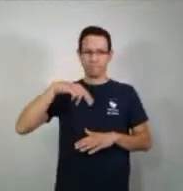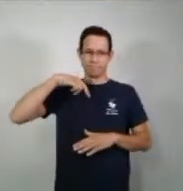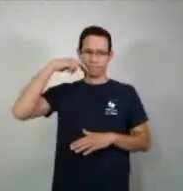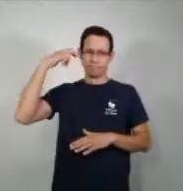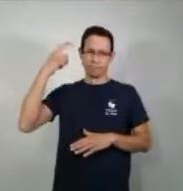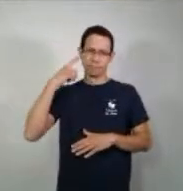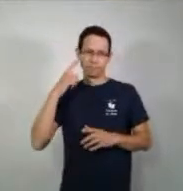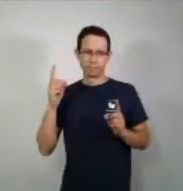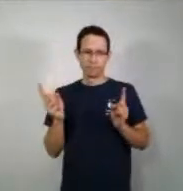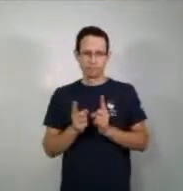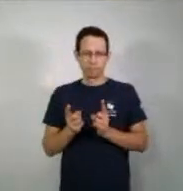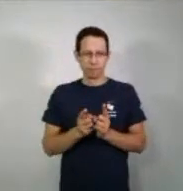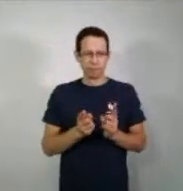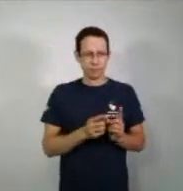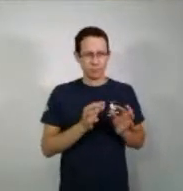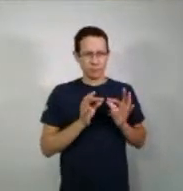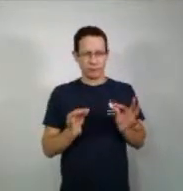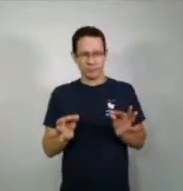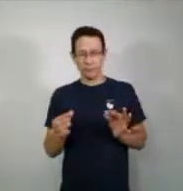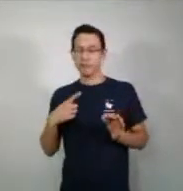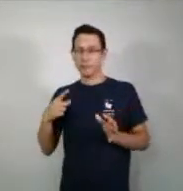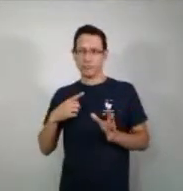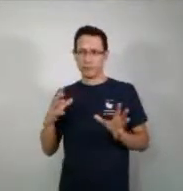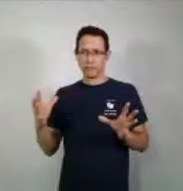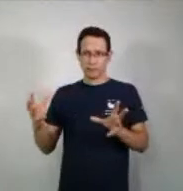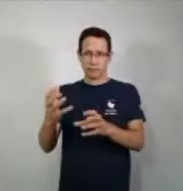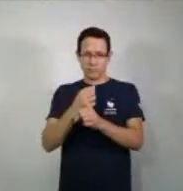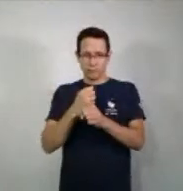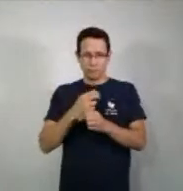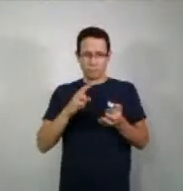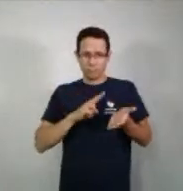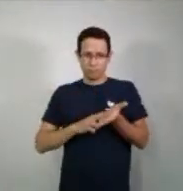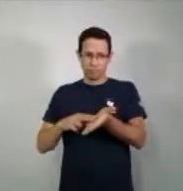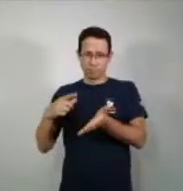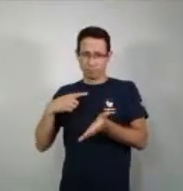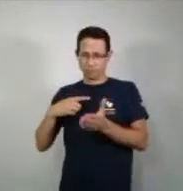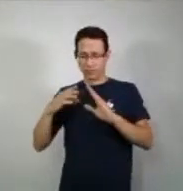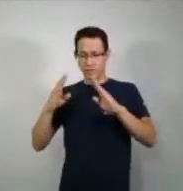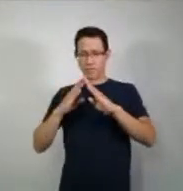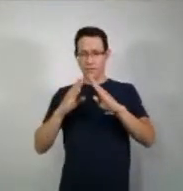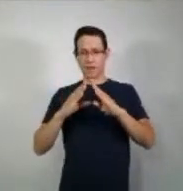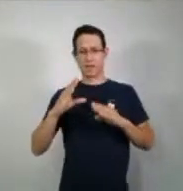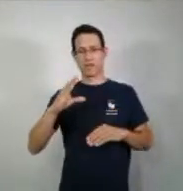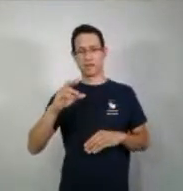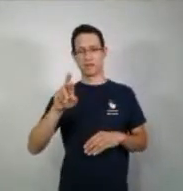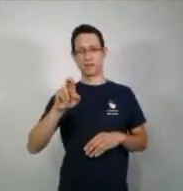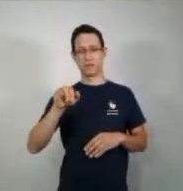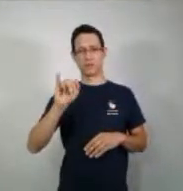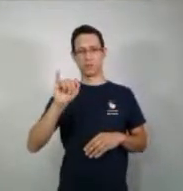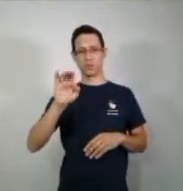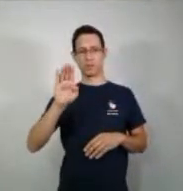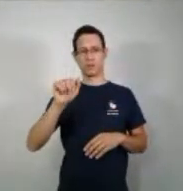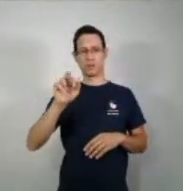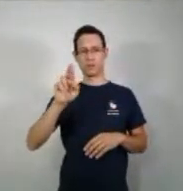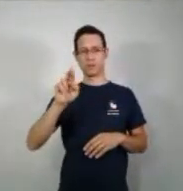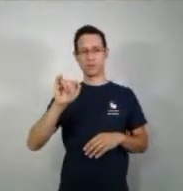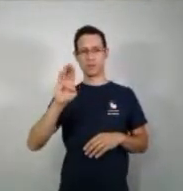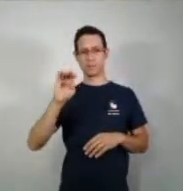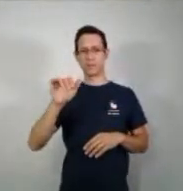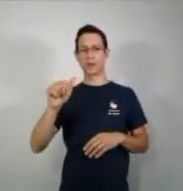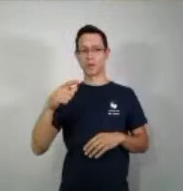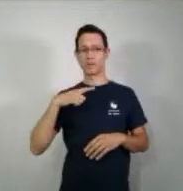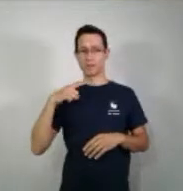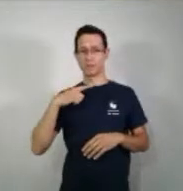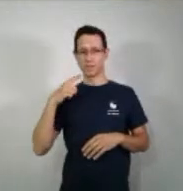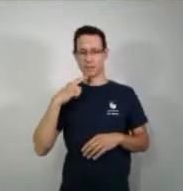nesse conjunto de cartas que está na Fundação Casa do Rui Barbosa, é realmente onde ele assim expõe